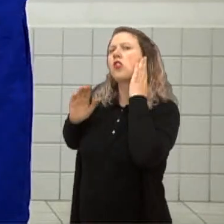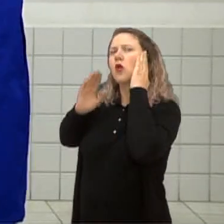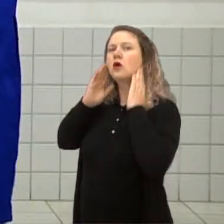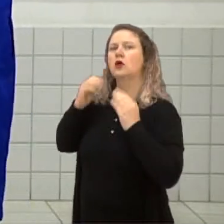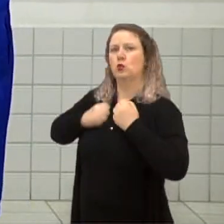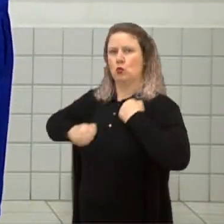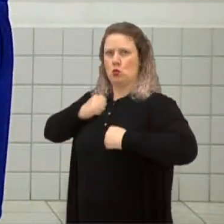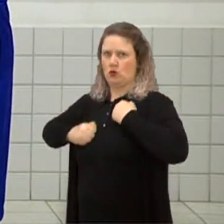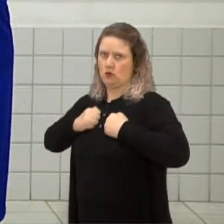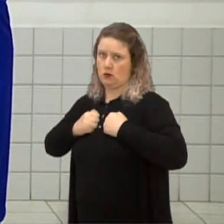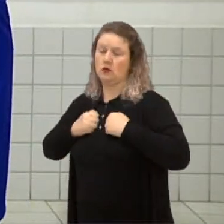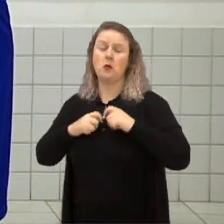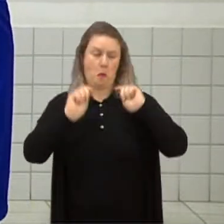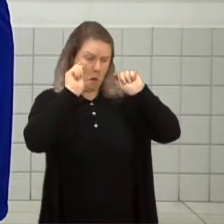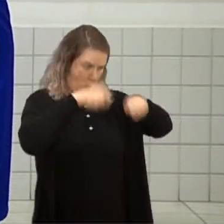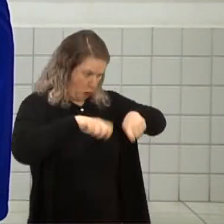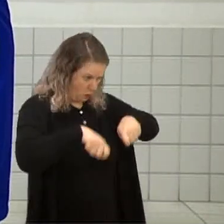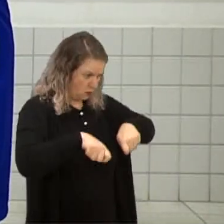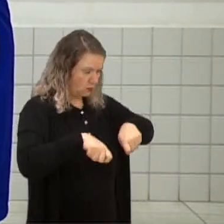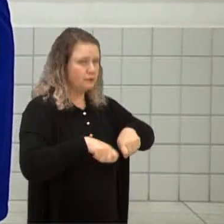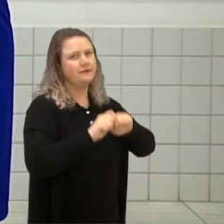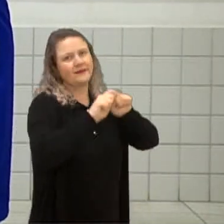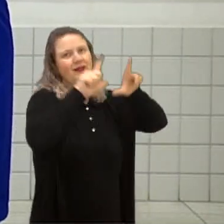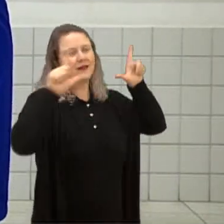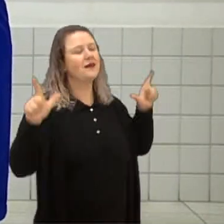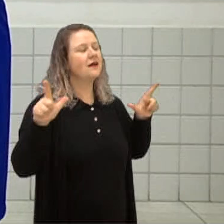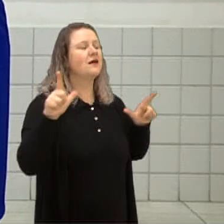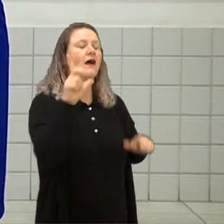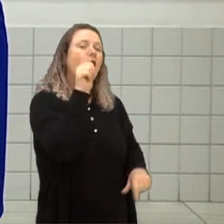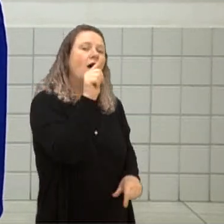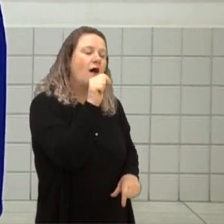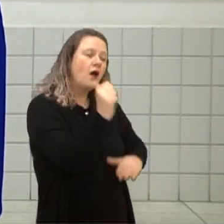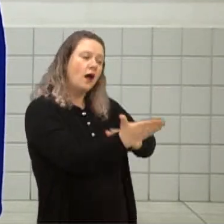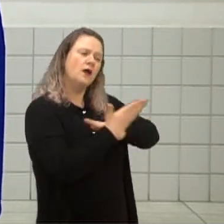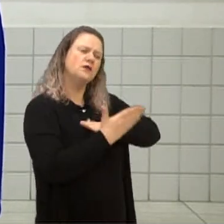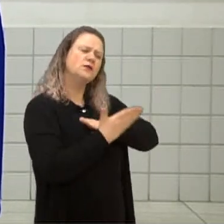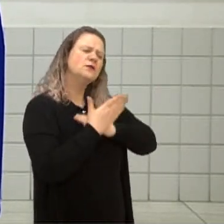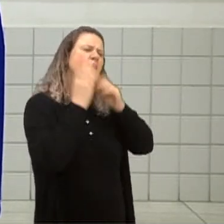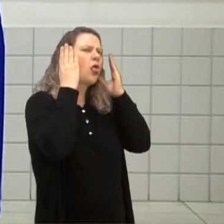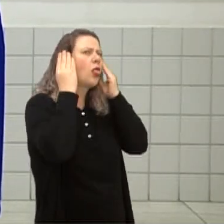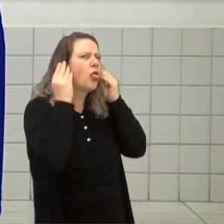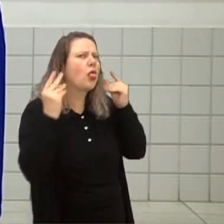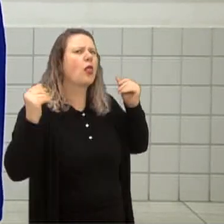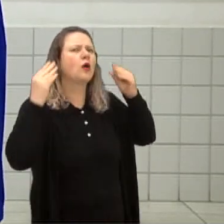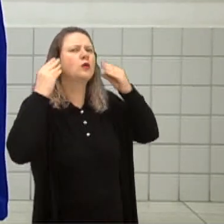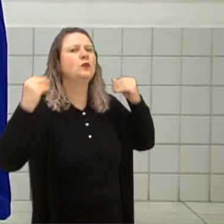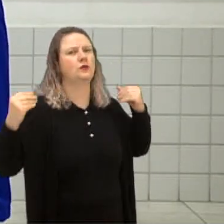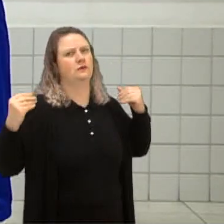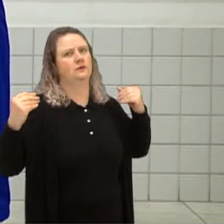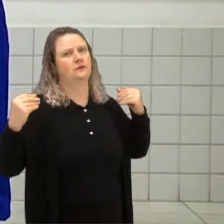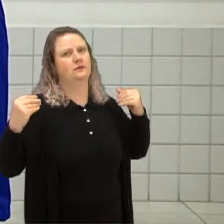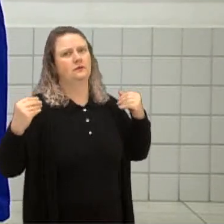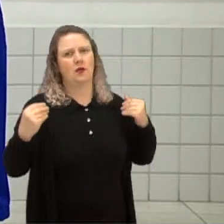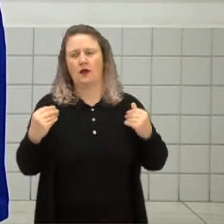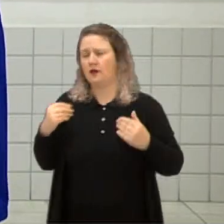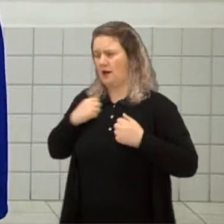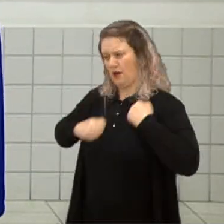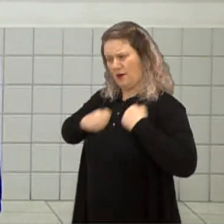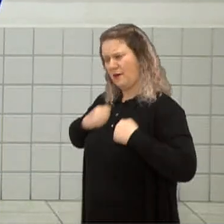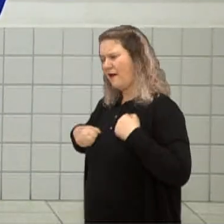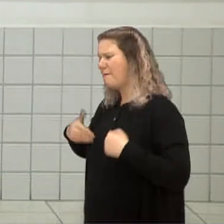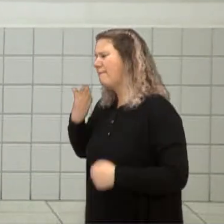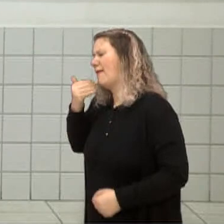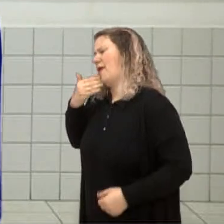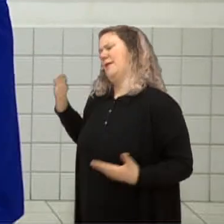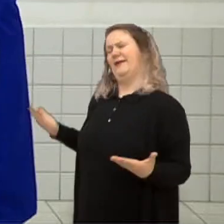porque a água vai amolecer, Fran, essa cera e fica mais fácil a retirada dela. No banho, muito mais fácil mesmo, né?